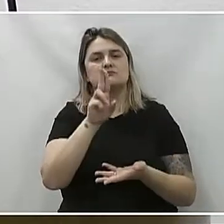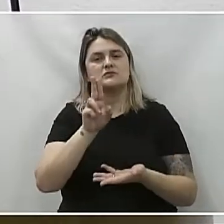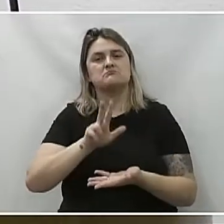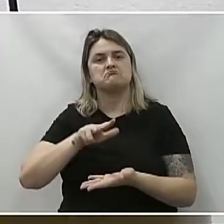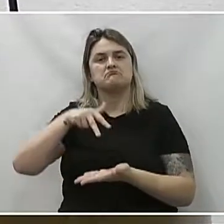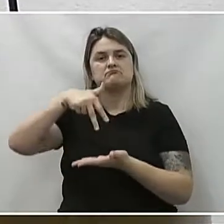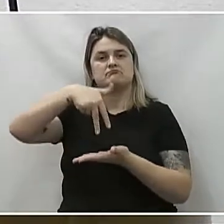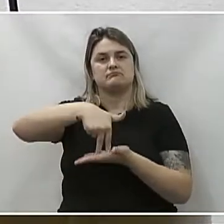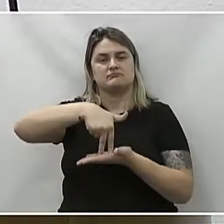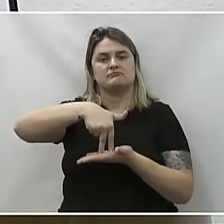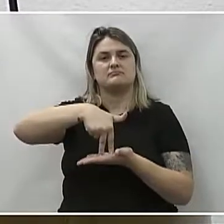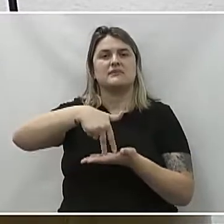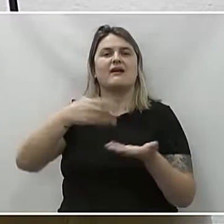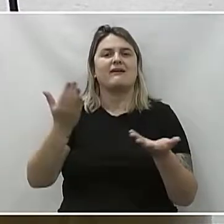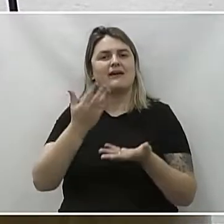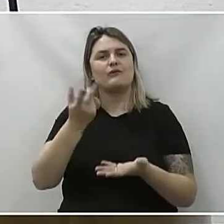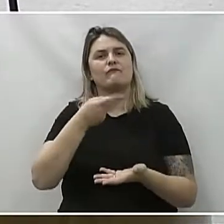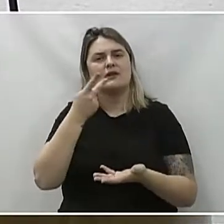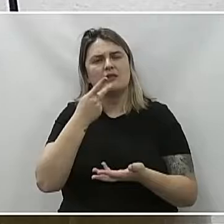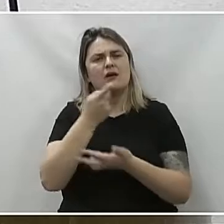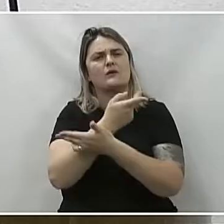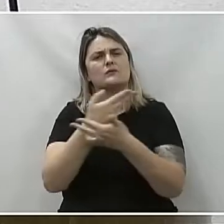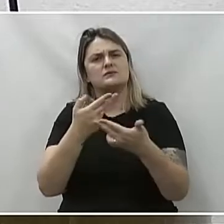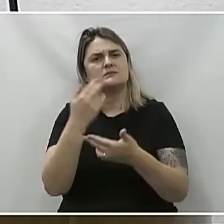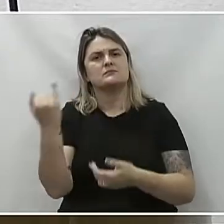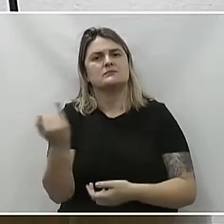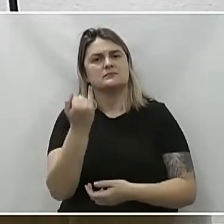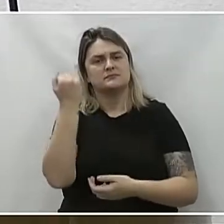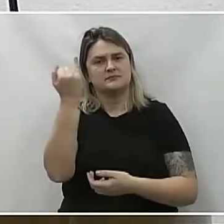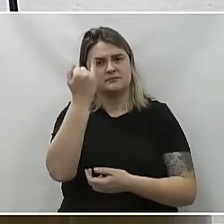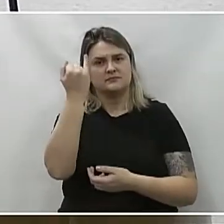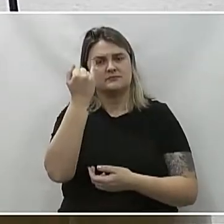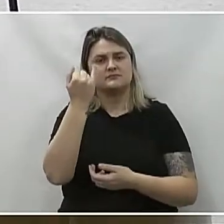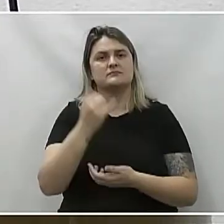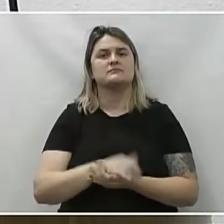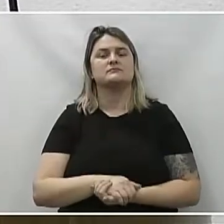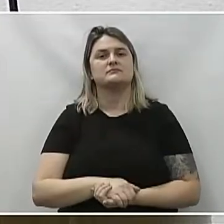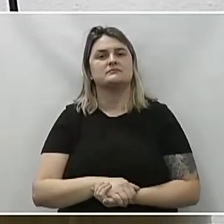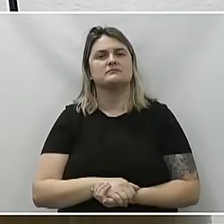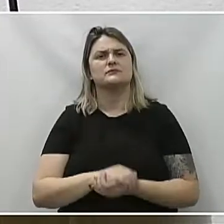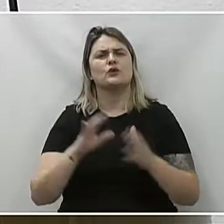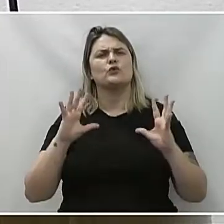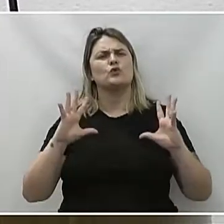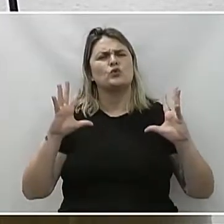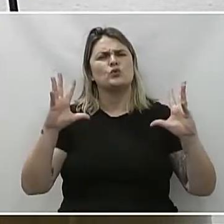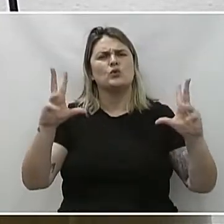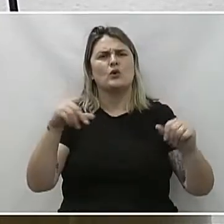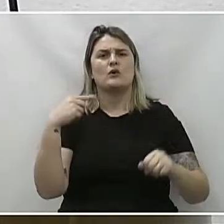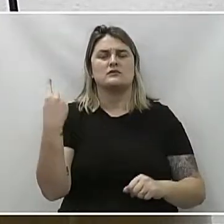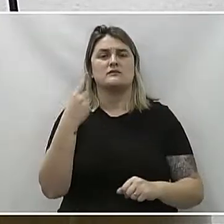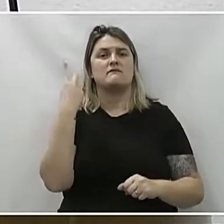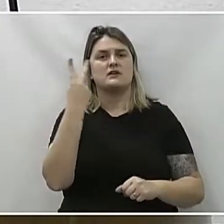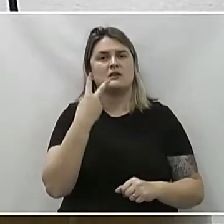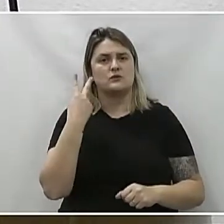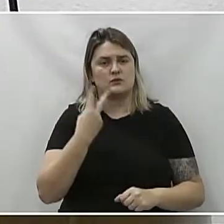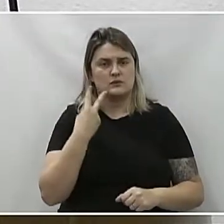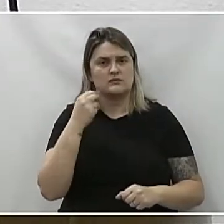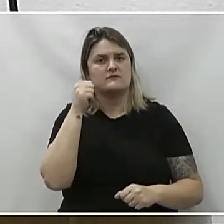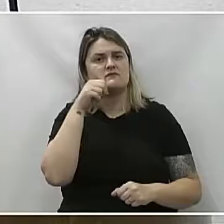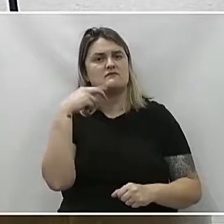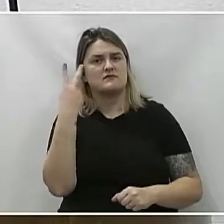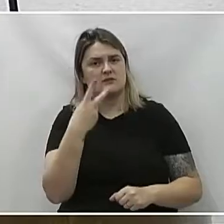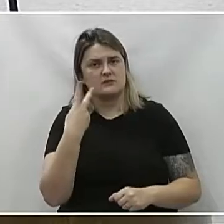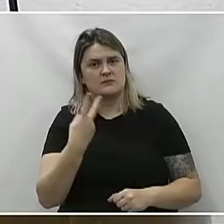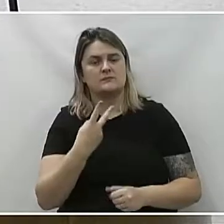tribuna aqui para falar algo muito importante, que é dever de todos nós, vereadores e